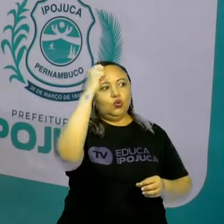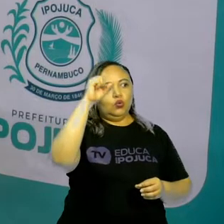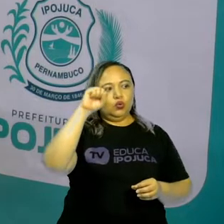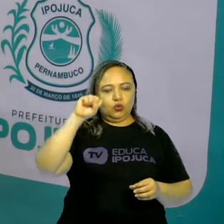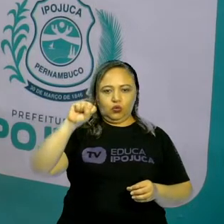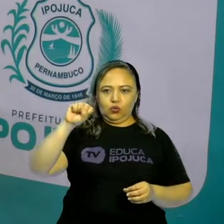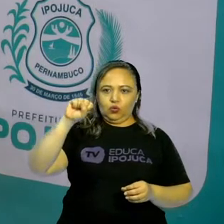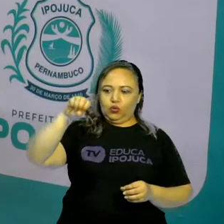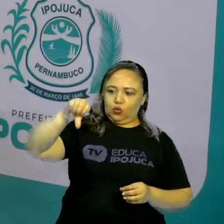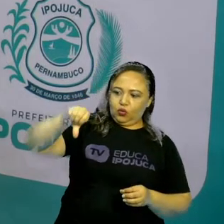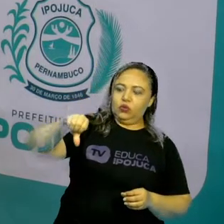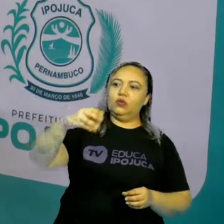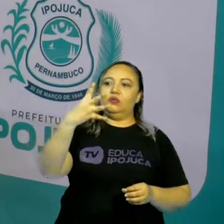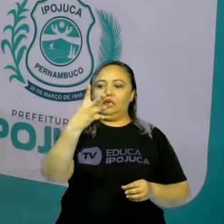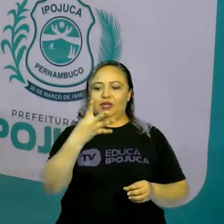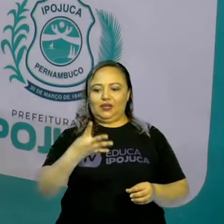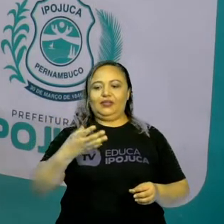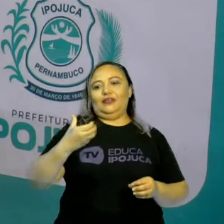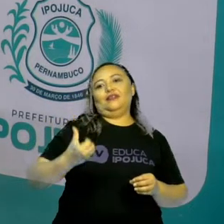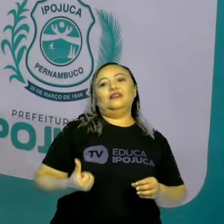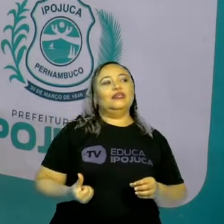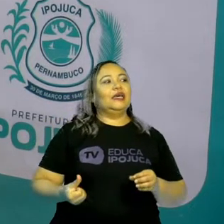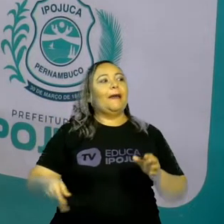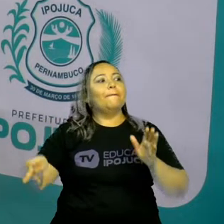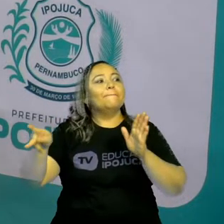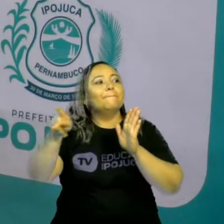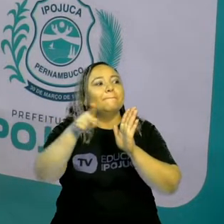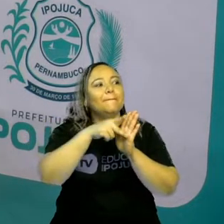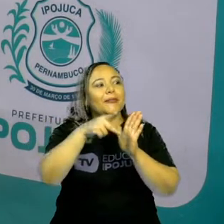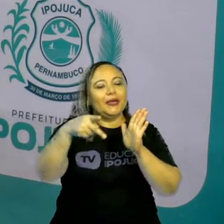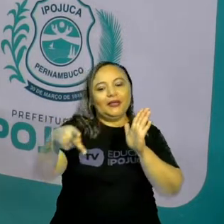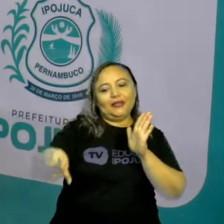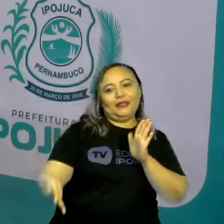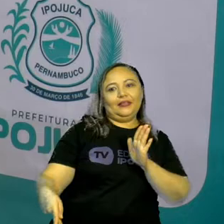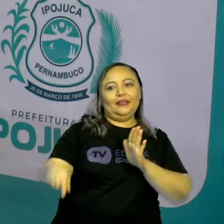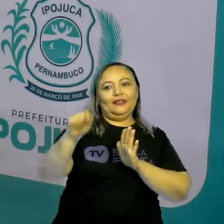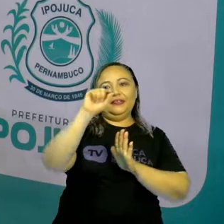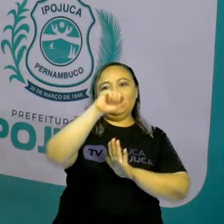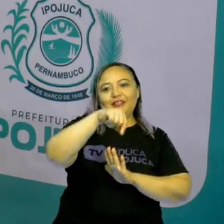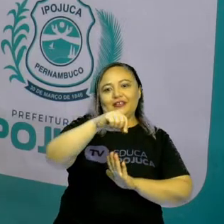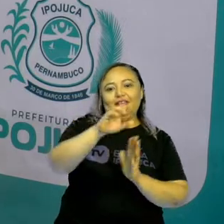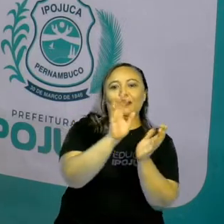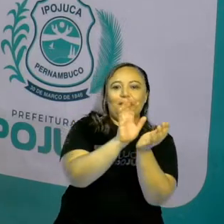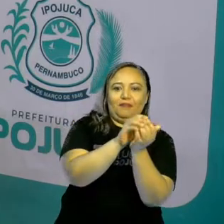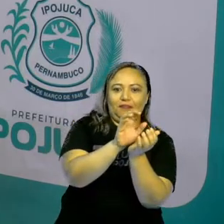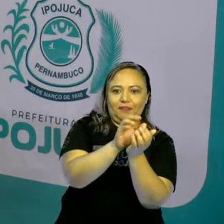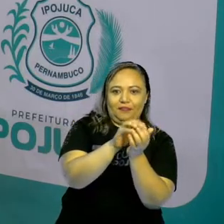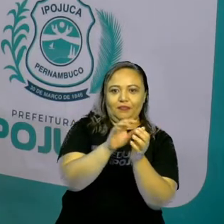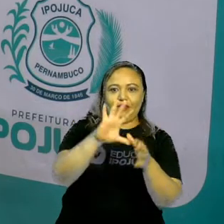a nossa cidade, tá certo? Que faz parte aqui da região metropolitana.